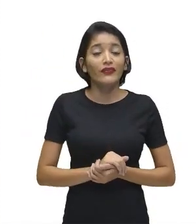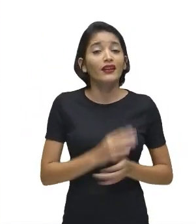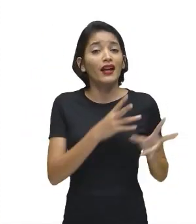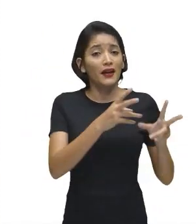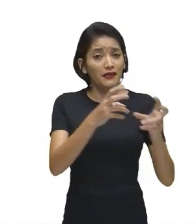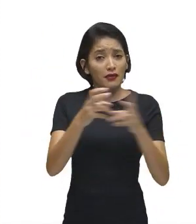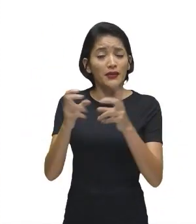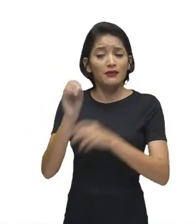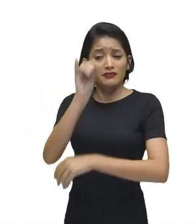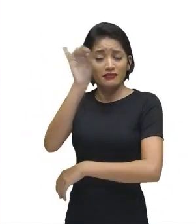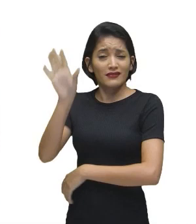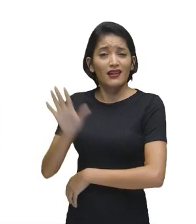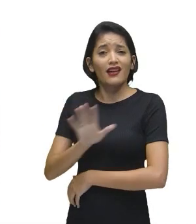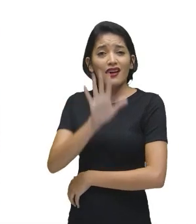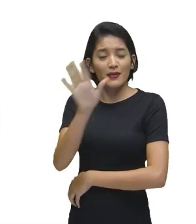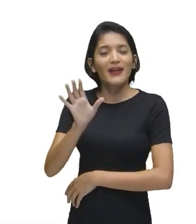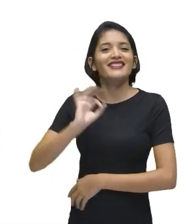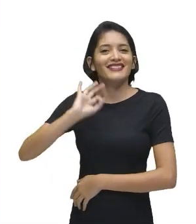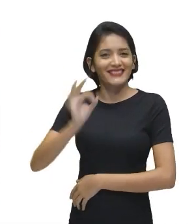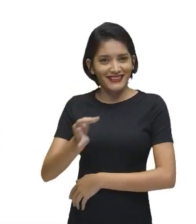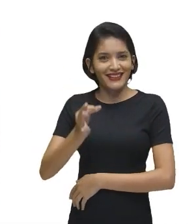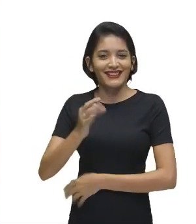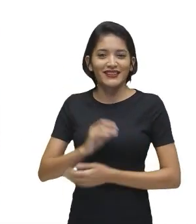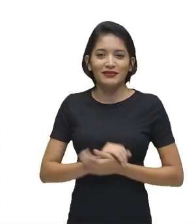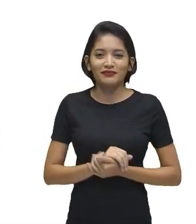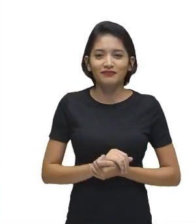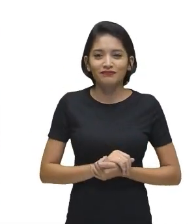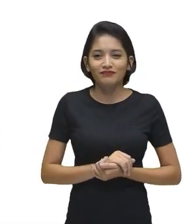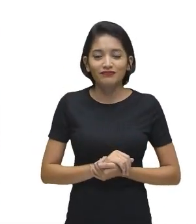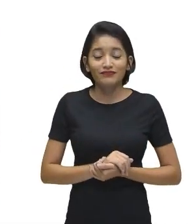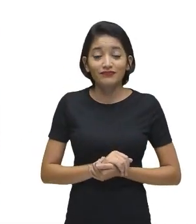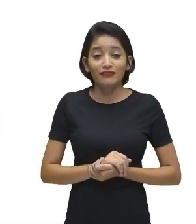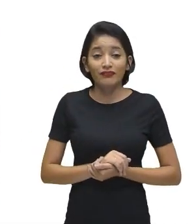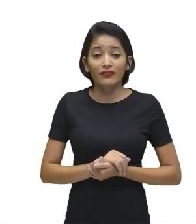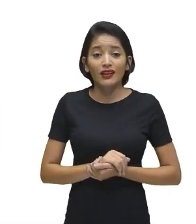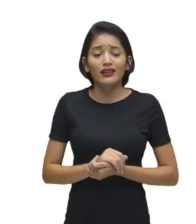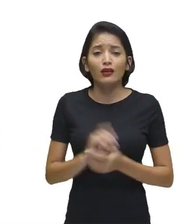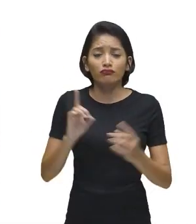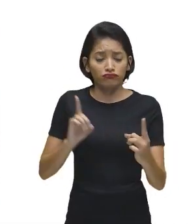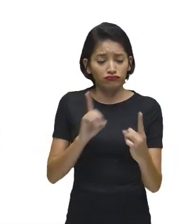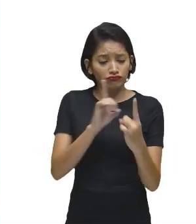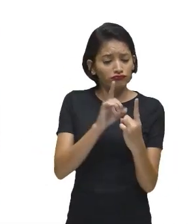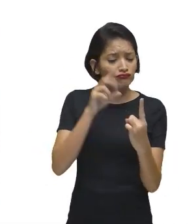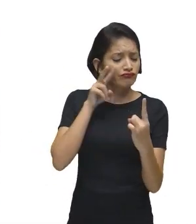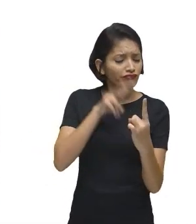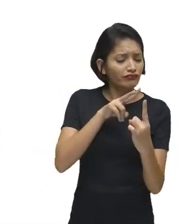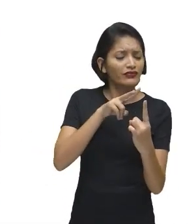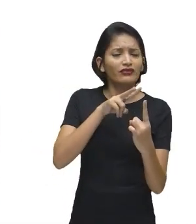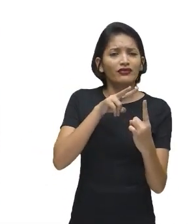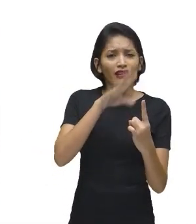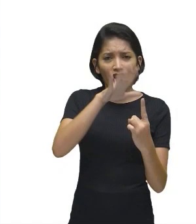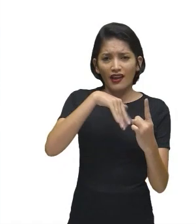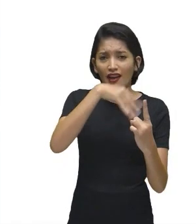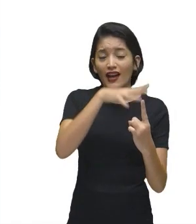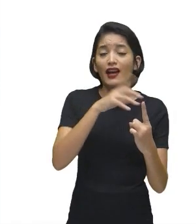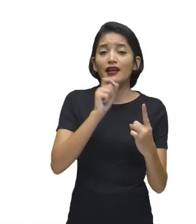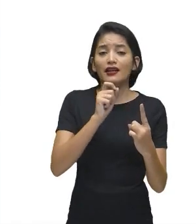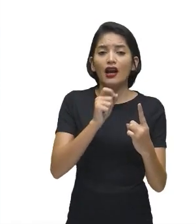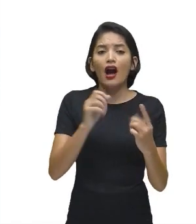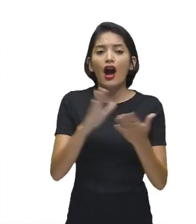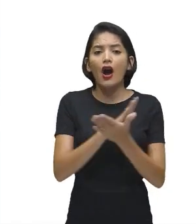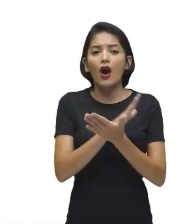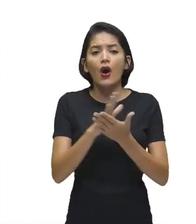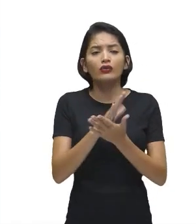verificar a imagem ali correta. E se você chegar perto das obras, você vai ver algumas